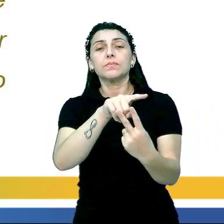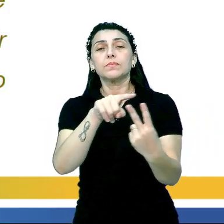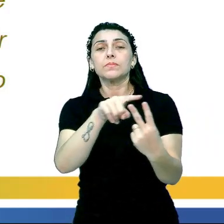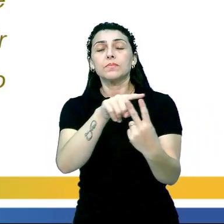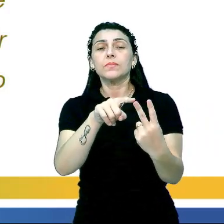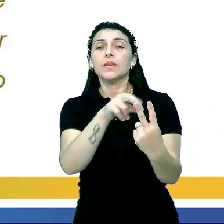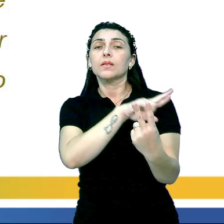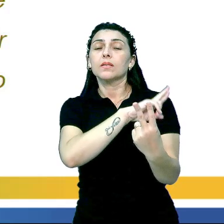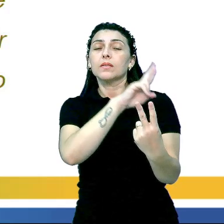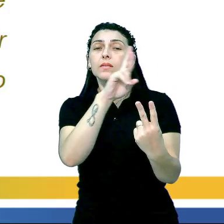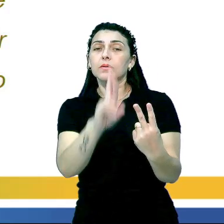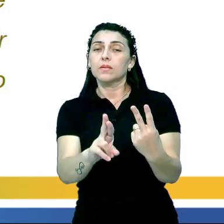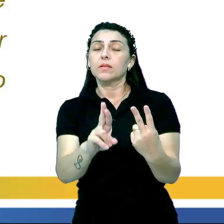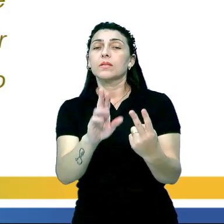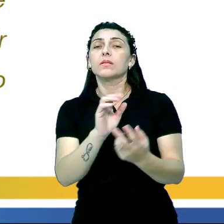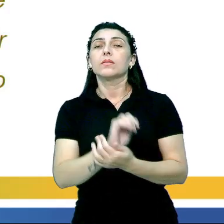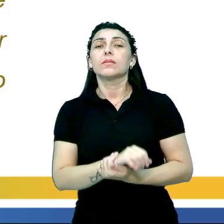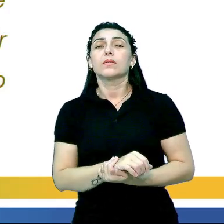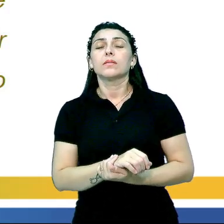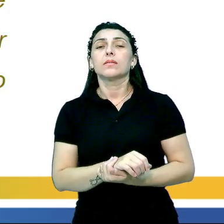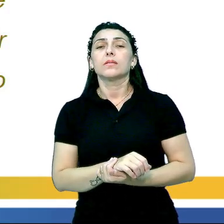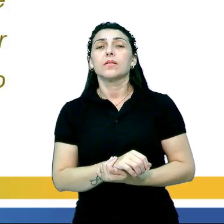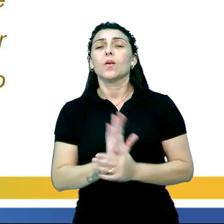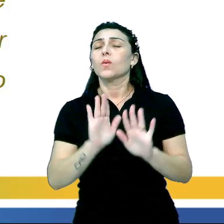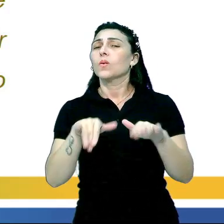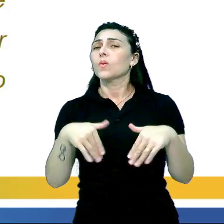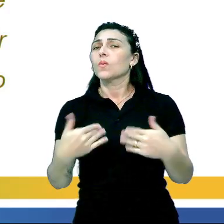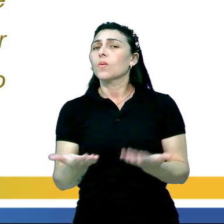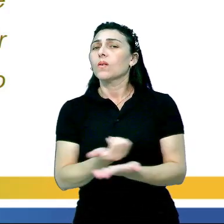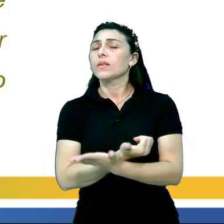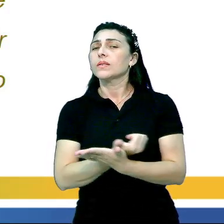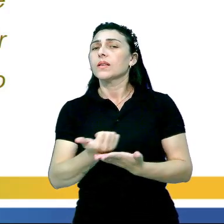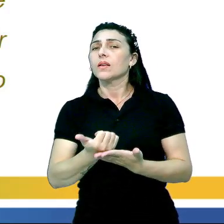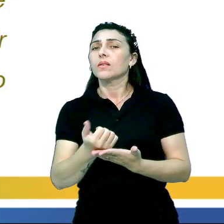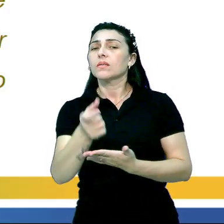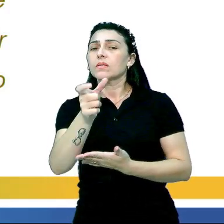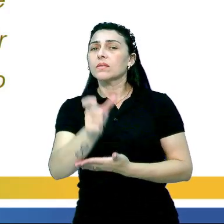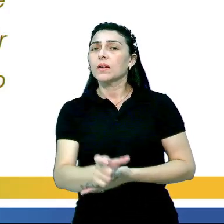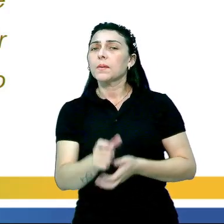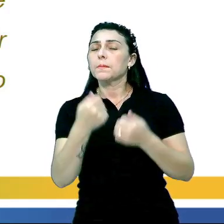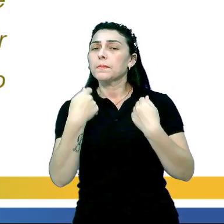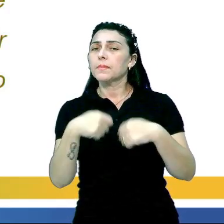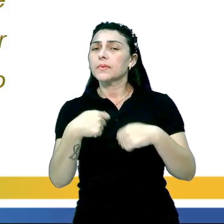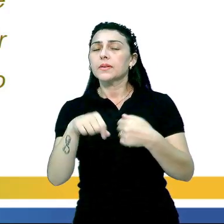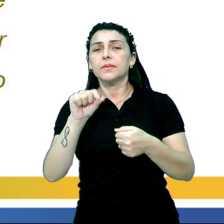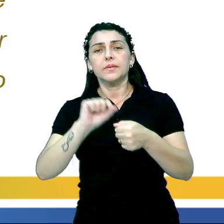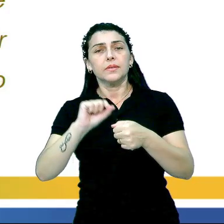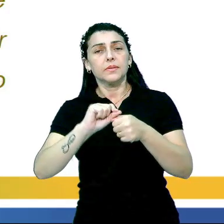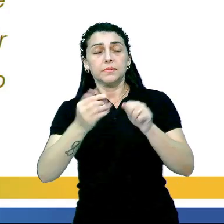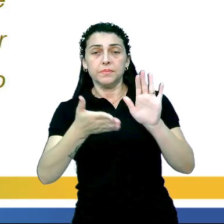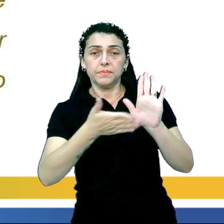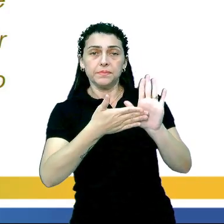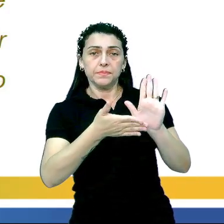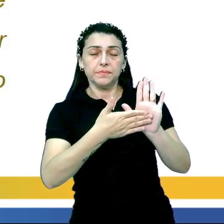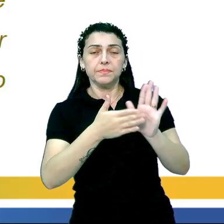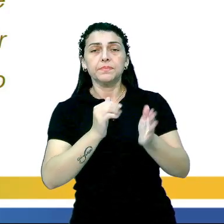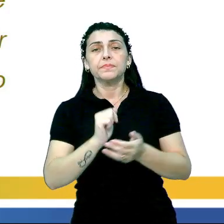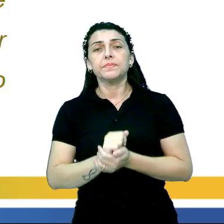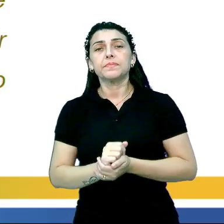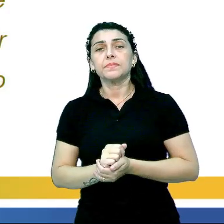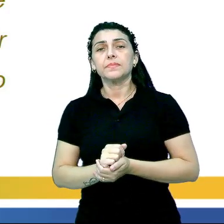que serão responsáveis. E aí, qual é a ação que esses agentes devem promover? Eles devem